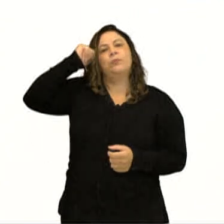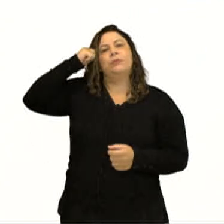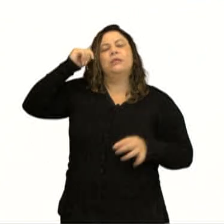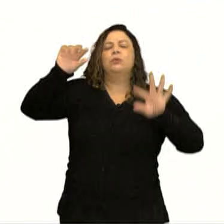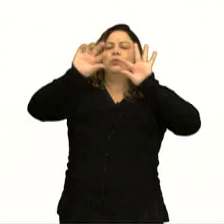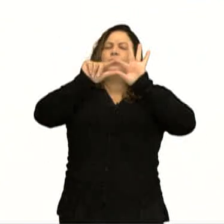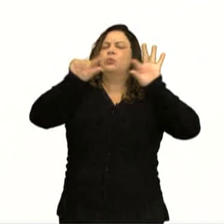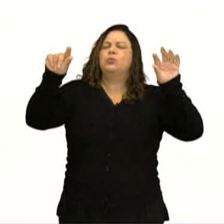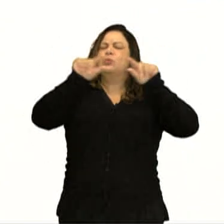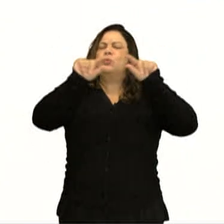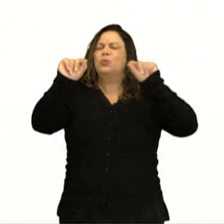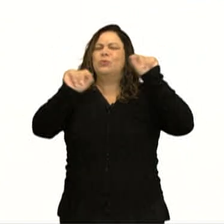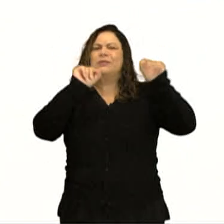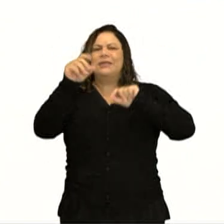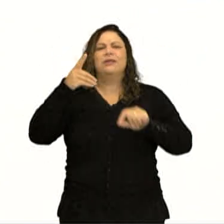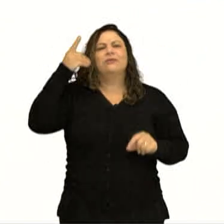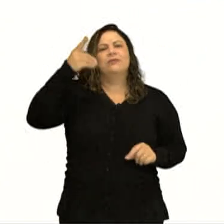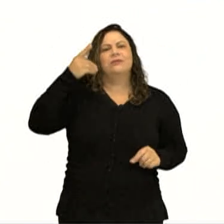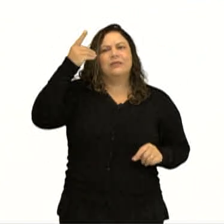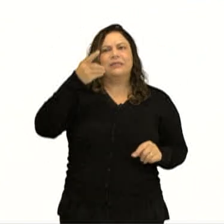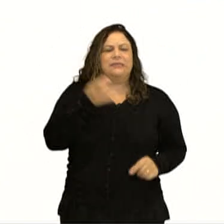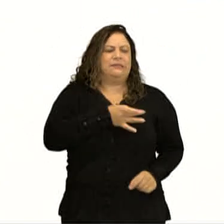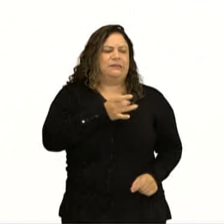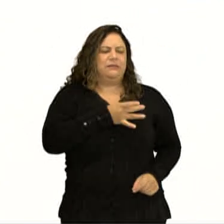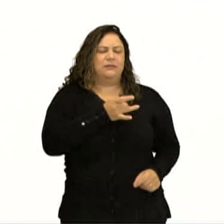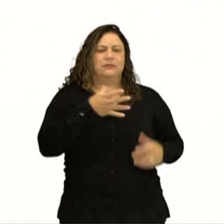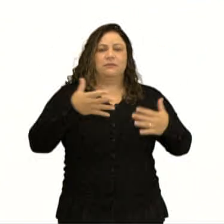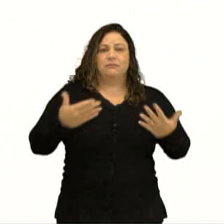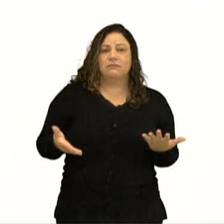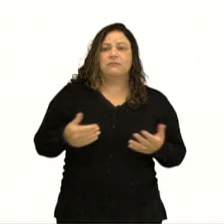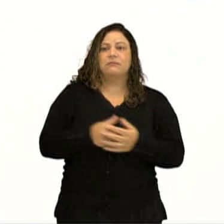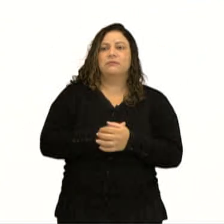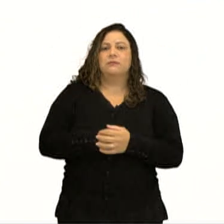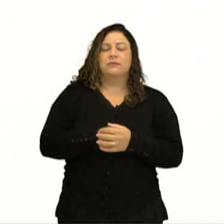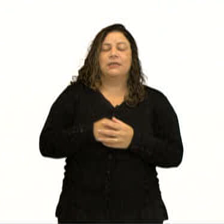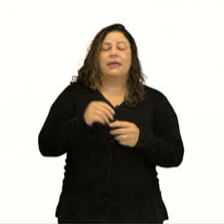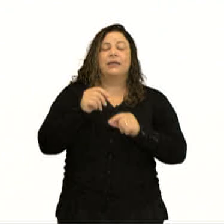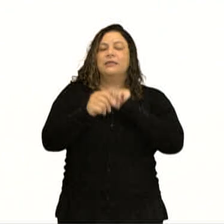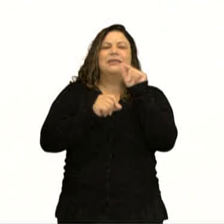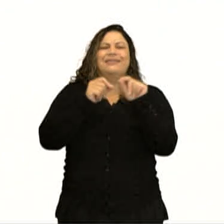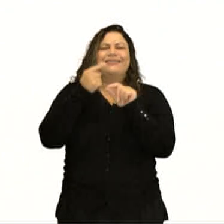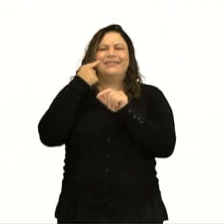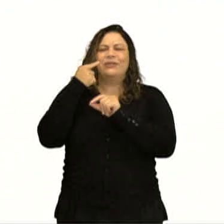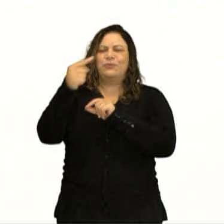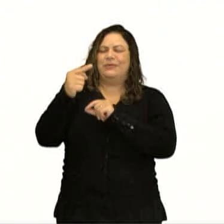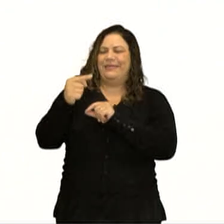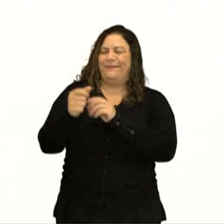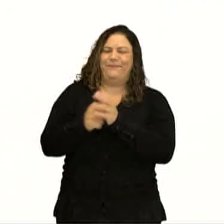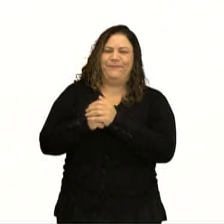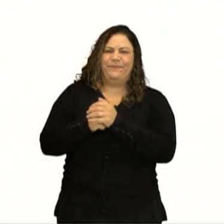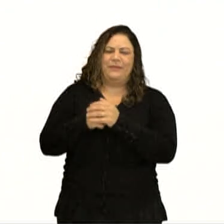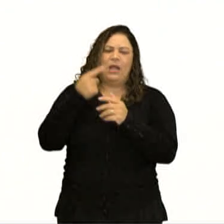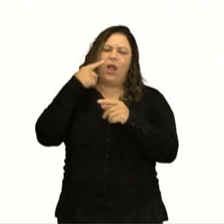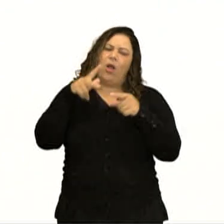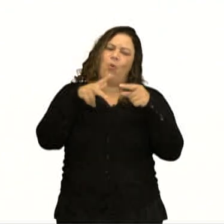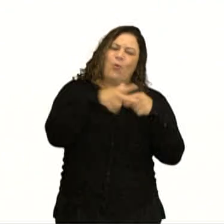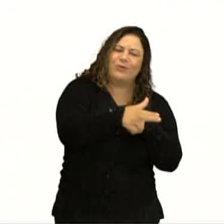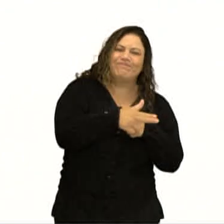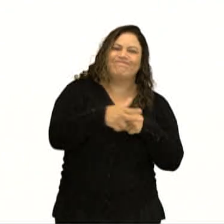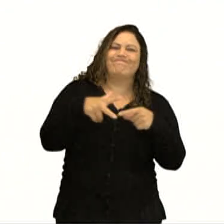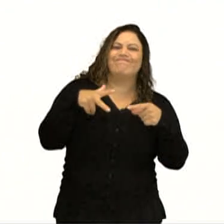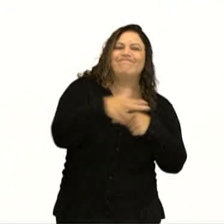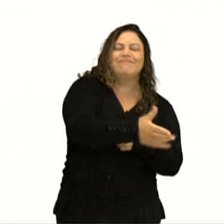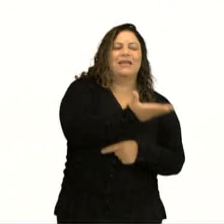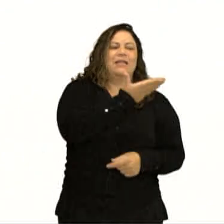temia o deputado? O deputado temia ser interrompido e corrigido em público pelos colegas